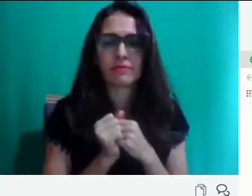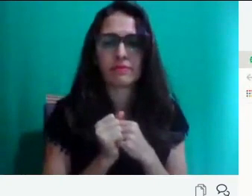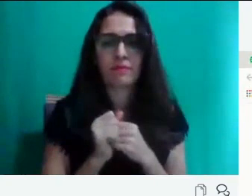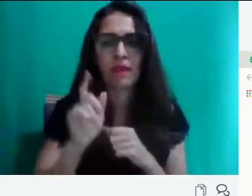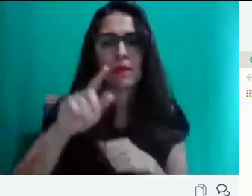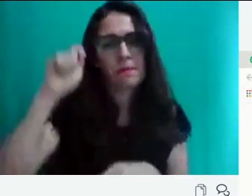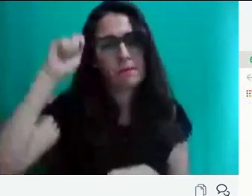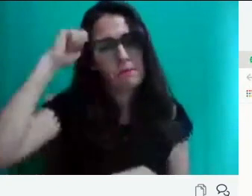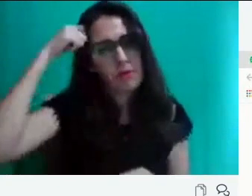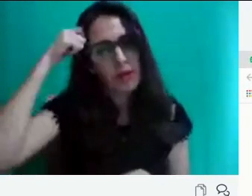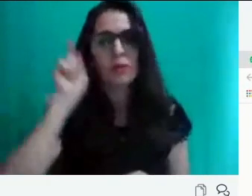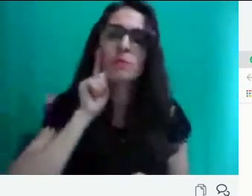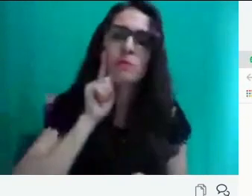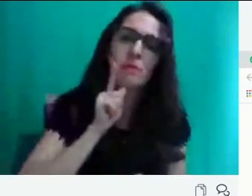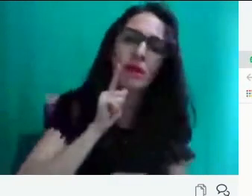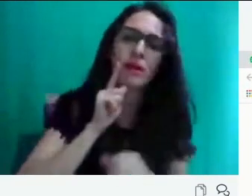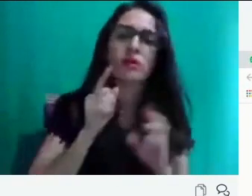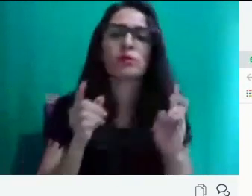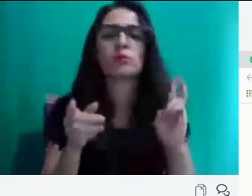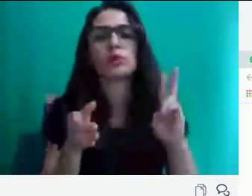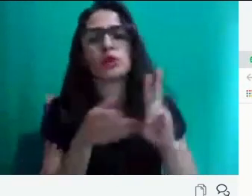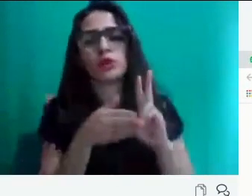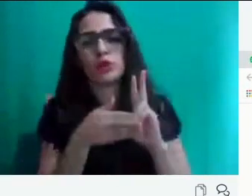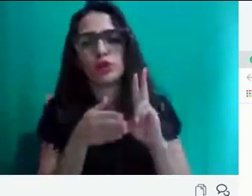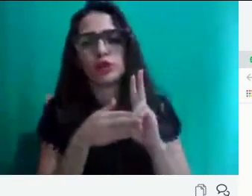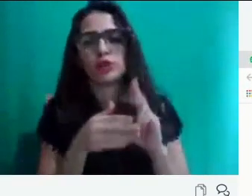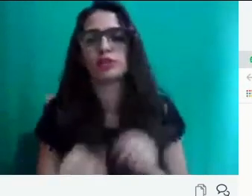pretos, pardos e indígenas.